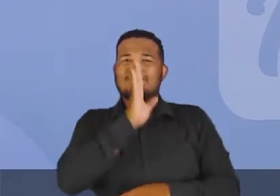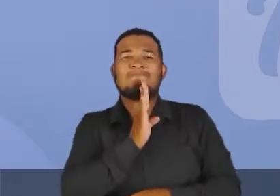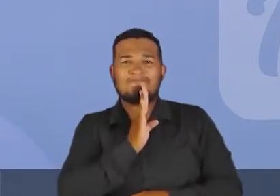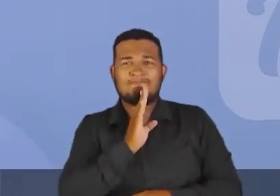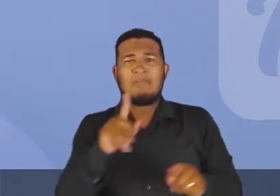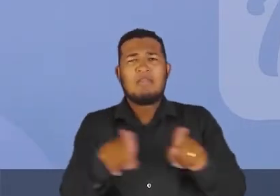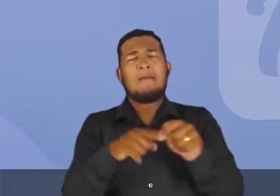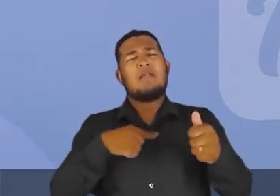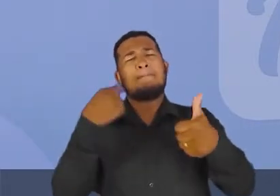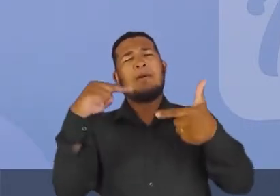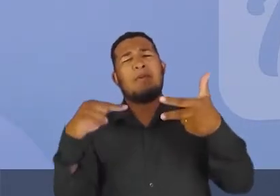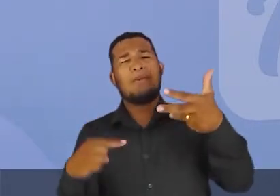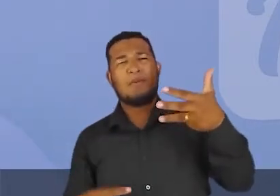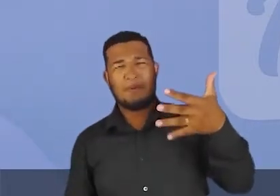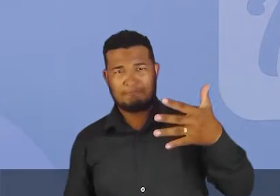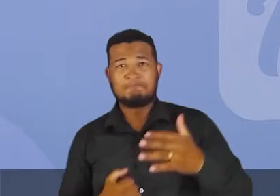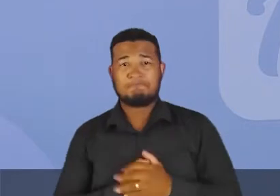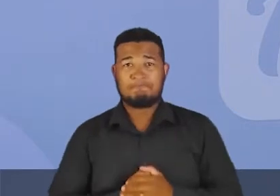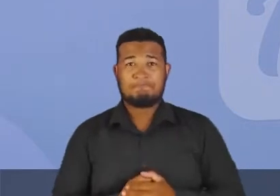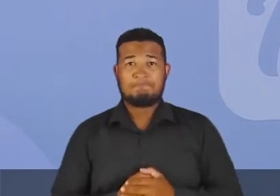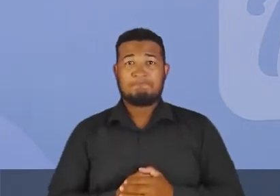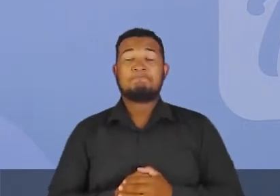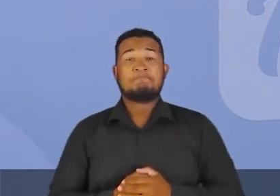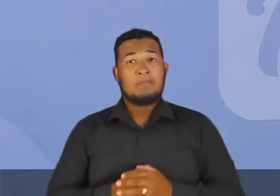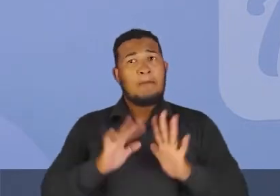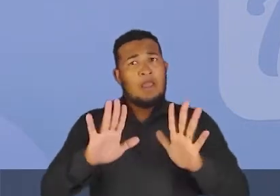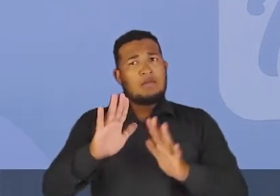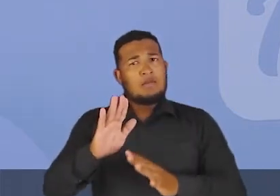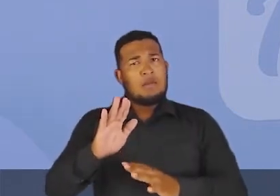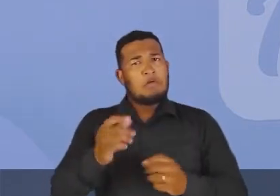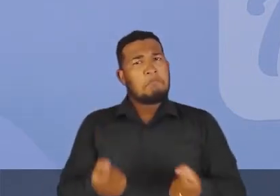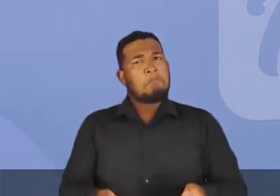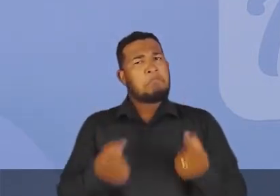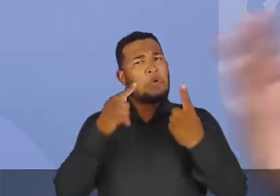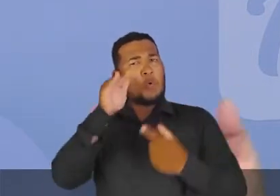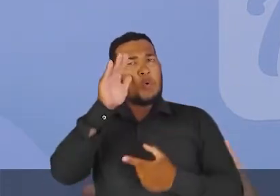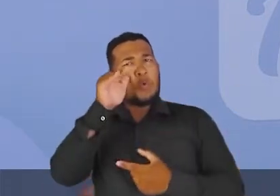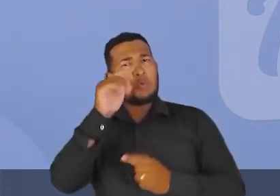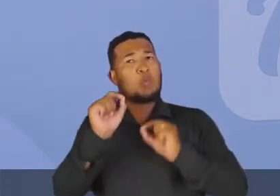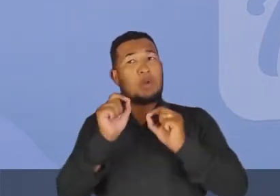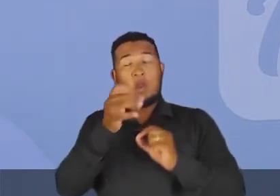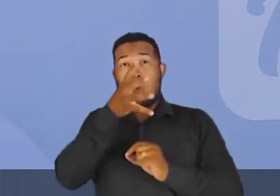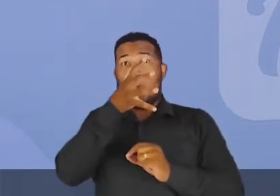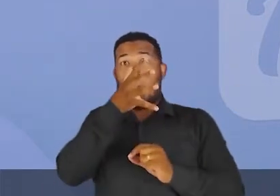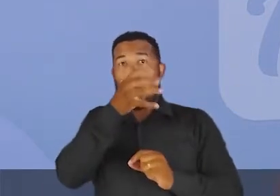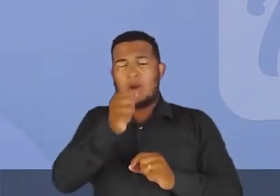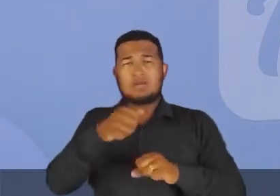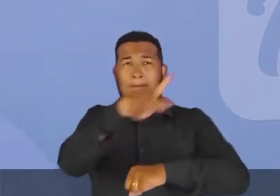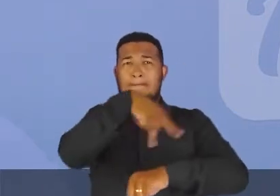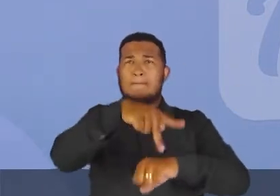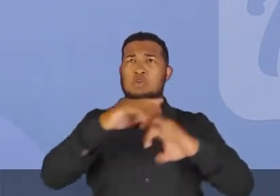que eu não mencionei aqui, né, gente? Um fato curioso, praticamente todos os países do mundo são signatários